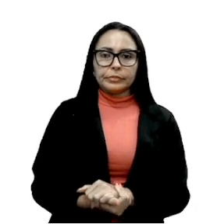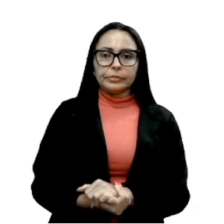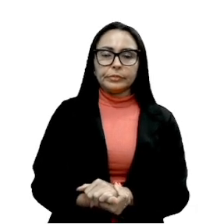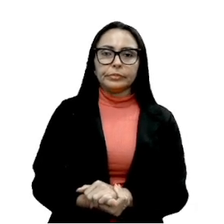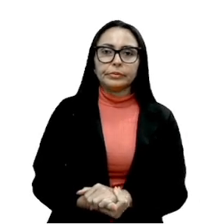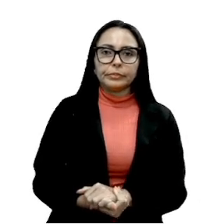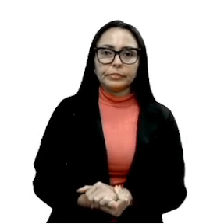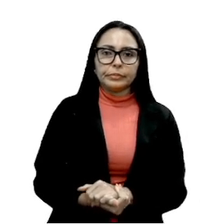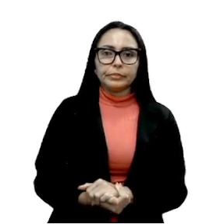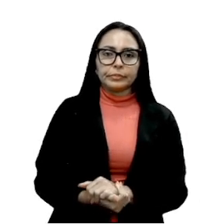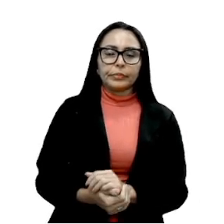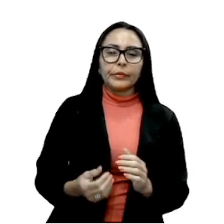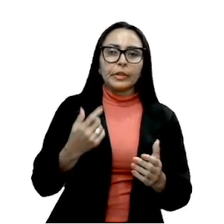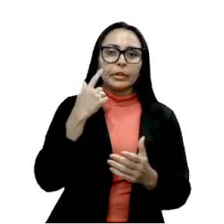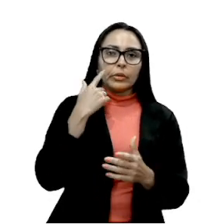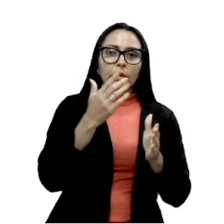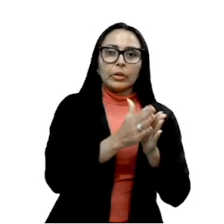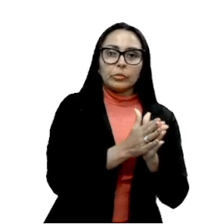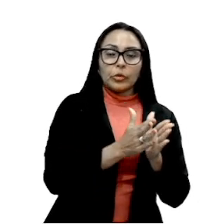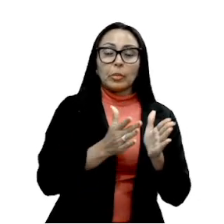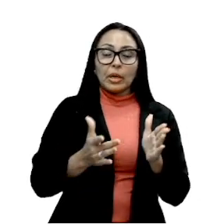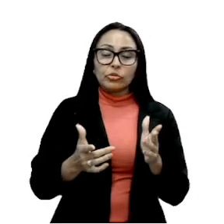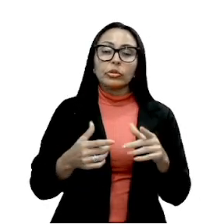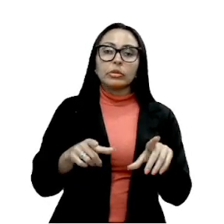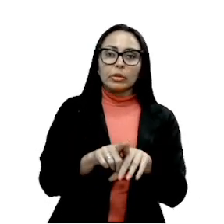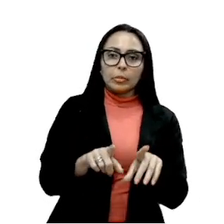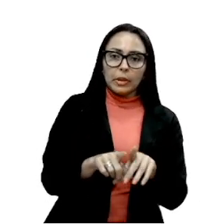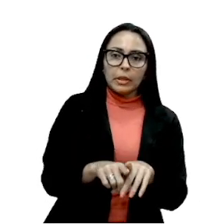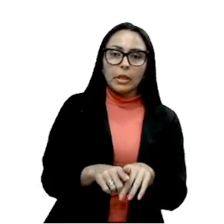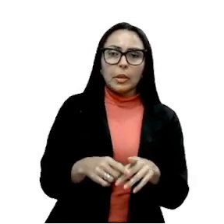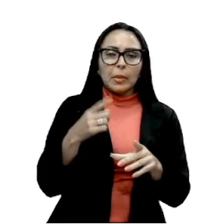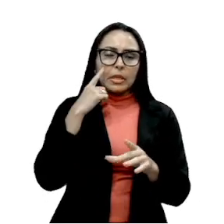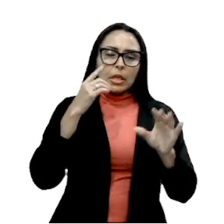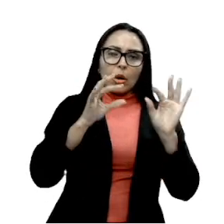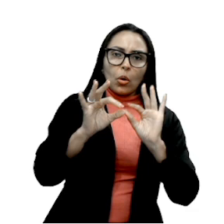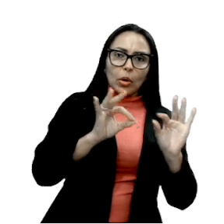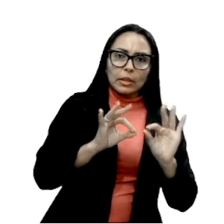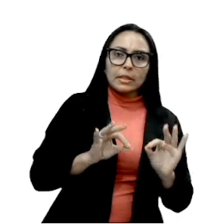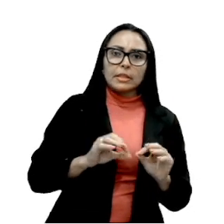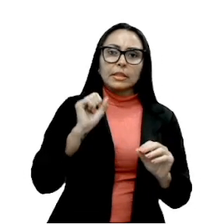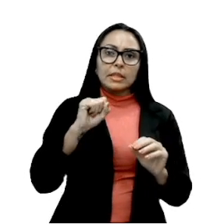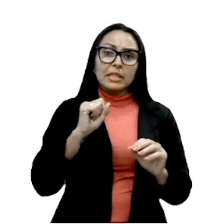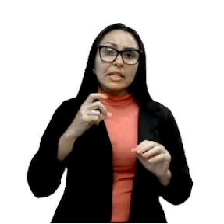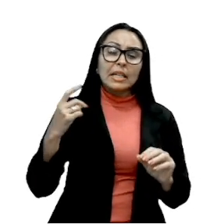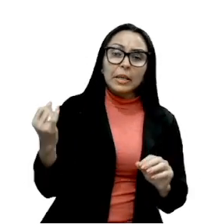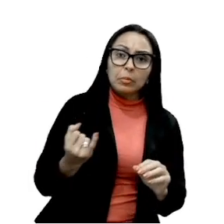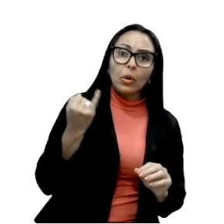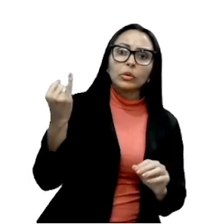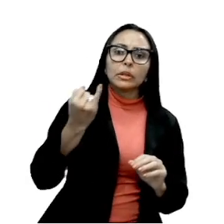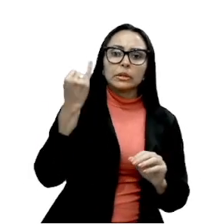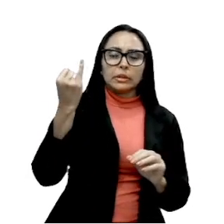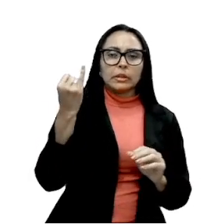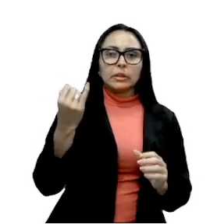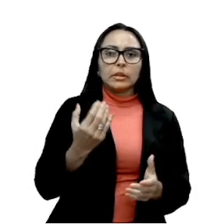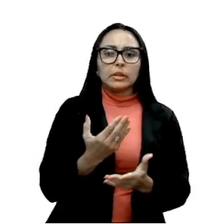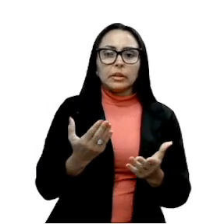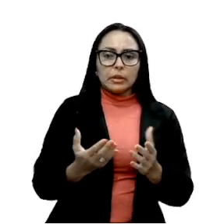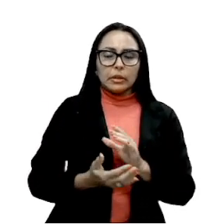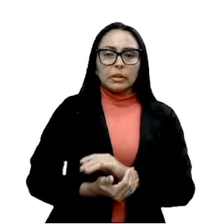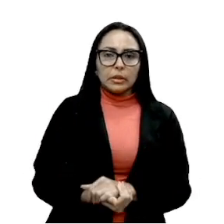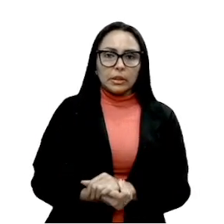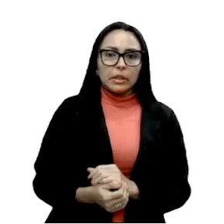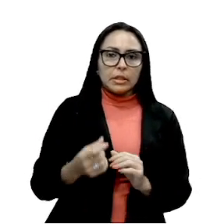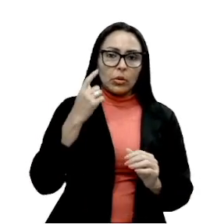feito na pré-filmagem. Na pré-filmagem também vai ser definida um documento muito importante, que é a ordem do dia. Na ordem do